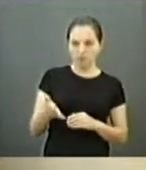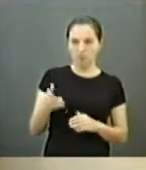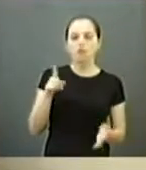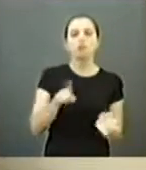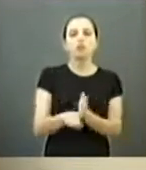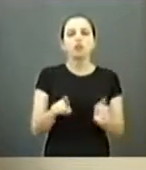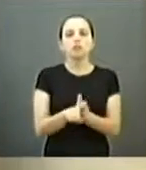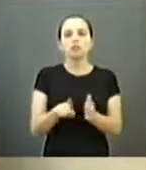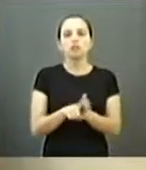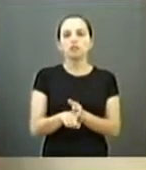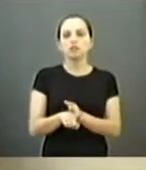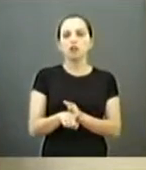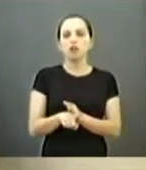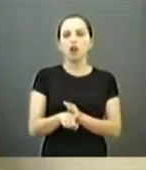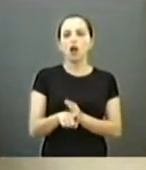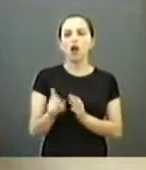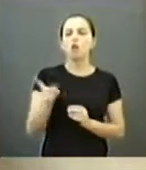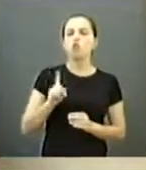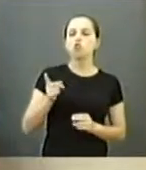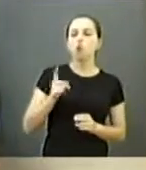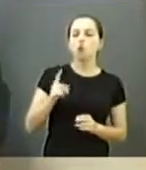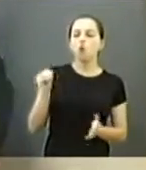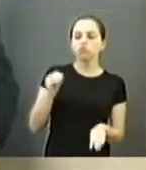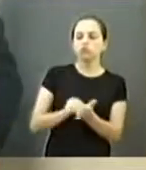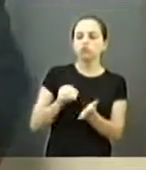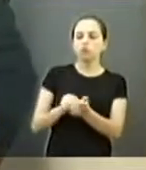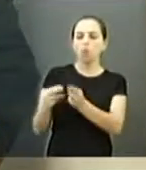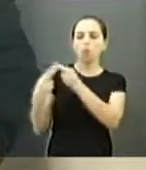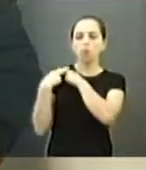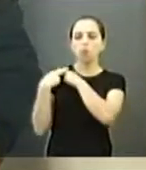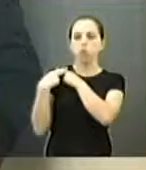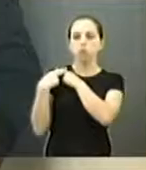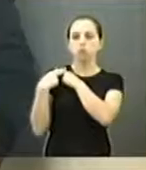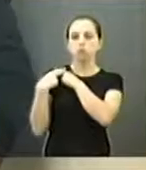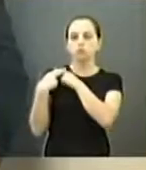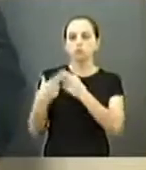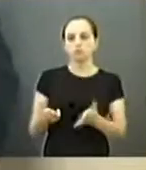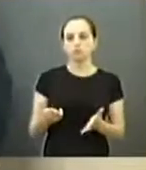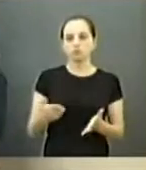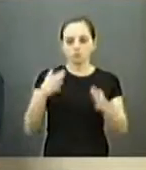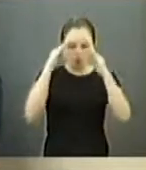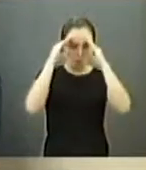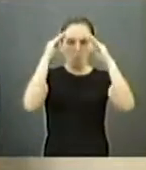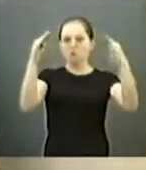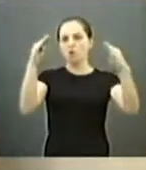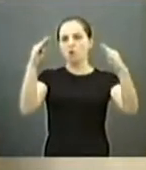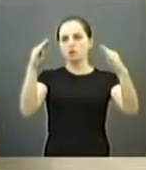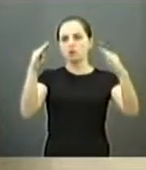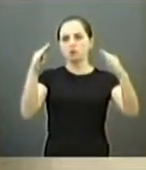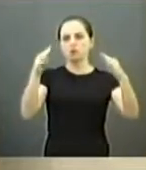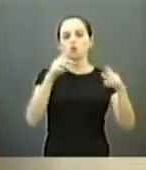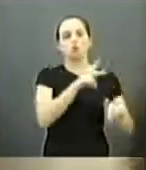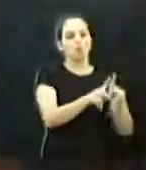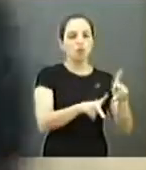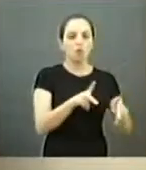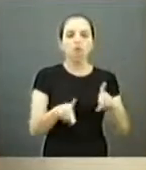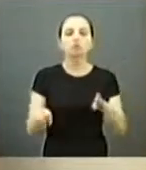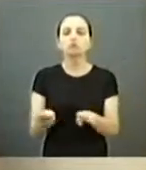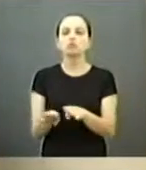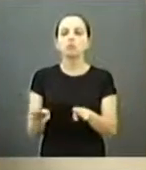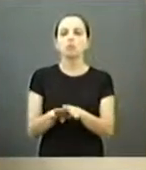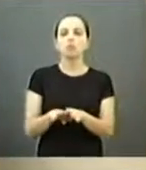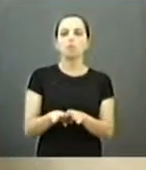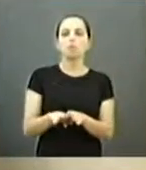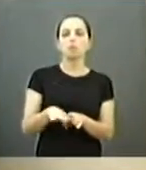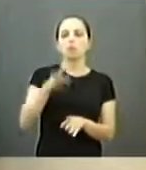Fiscalizar não é desrespeitar. E aqui foi um desrespeito total com os funcionários e com a população que está lá